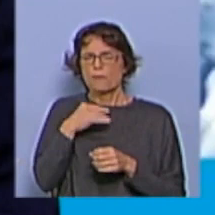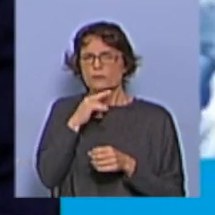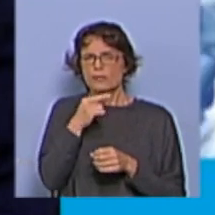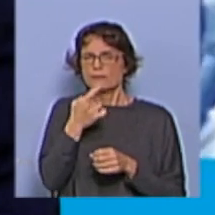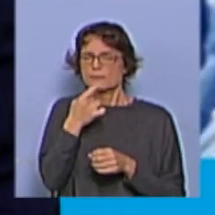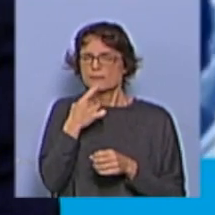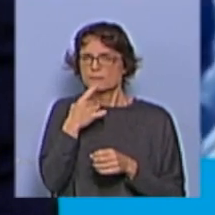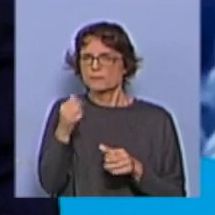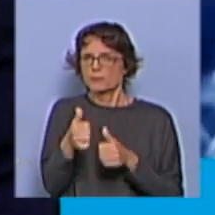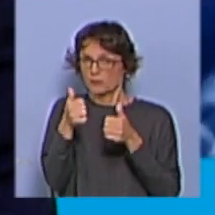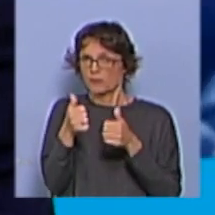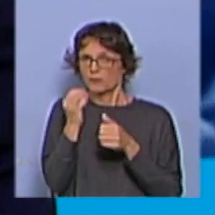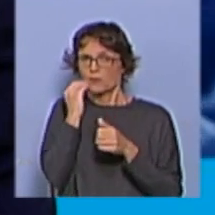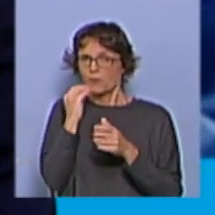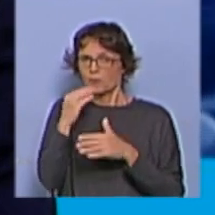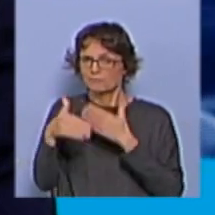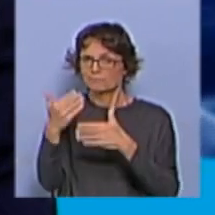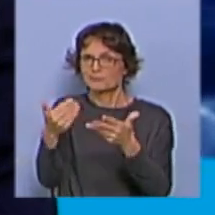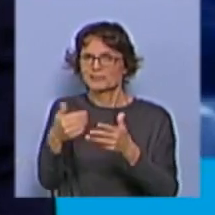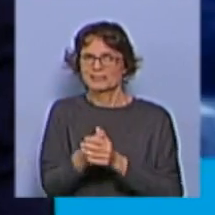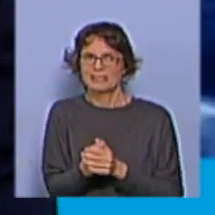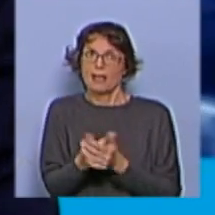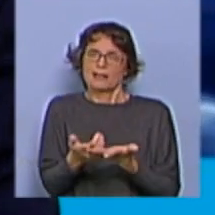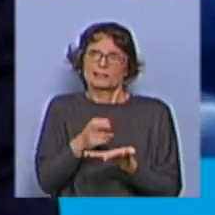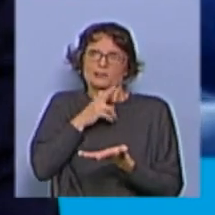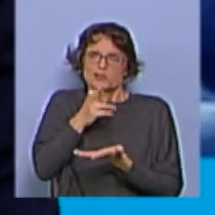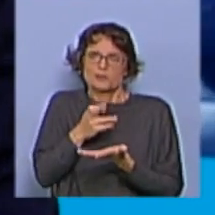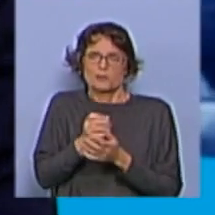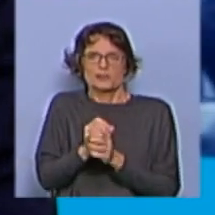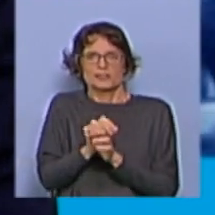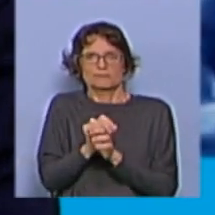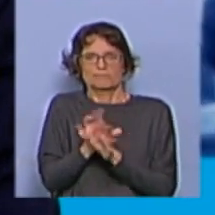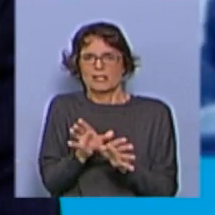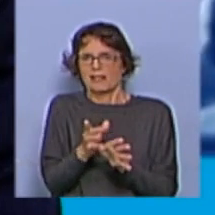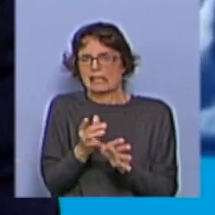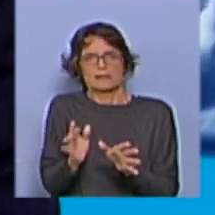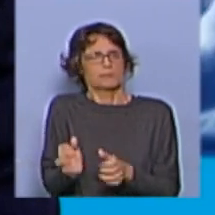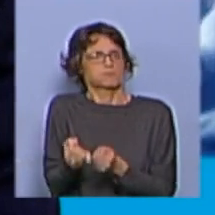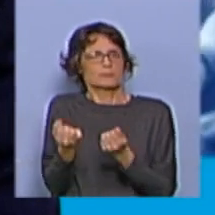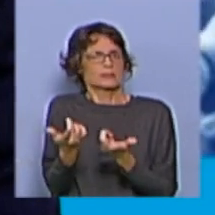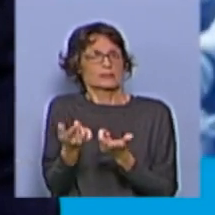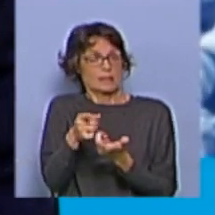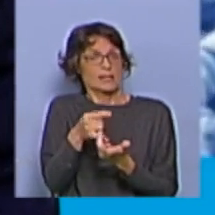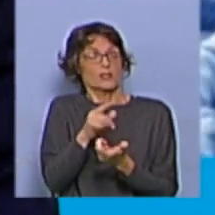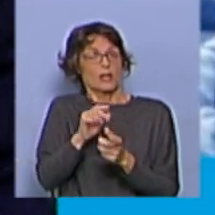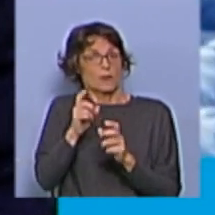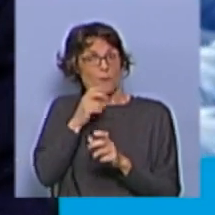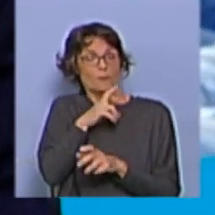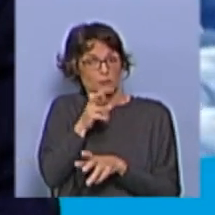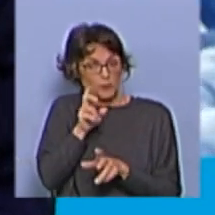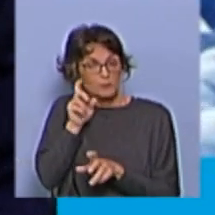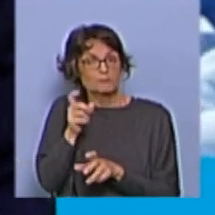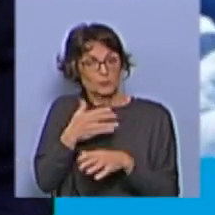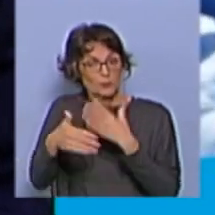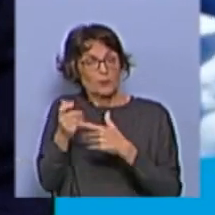uma pergunta que talvez não possa ter uma resposta completa. Essa é uma questão que queremos que os leitores nos ajudem a resolver. O que podemos dizer é